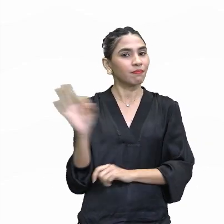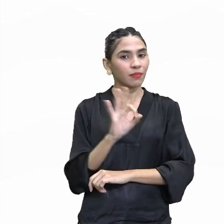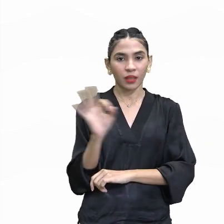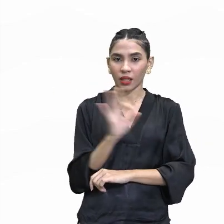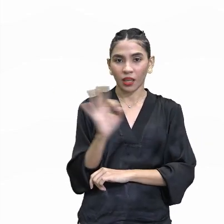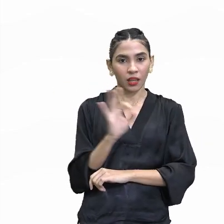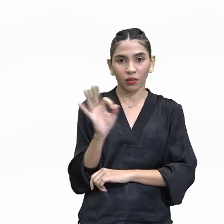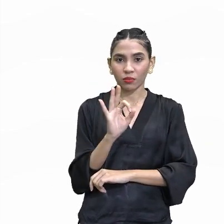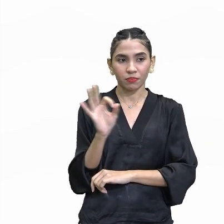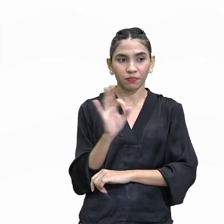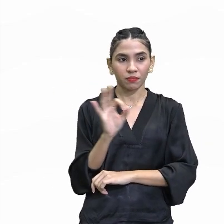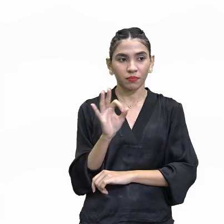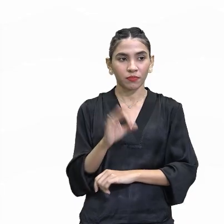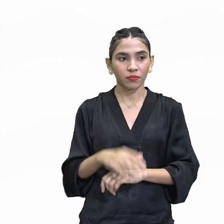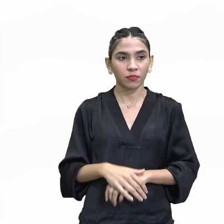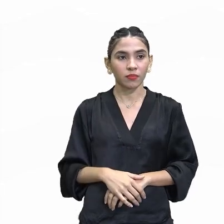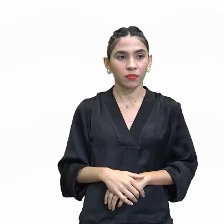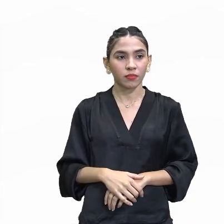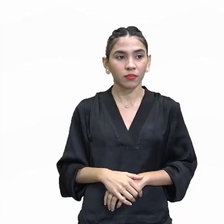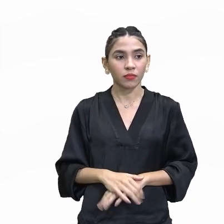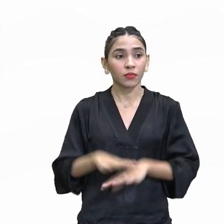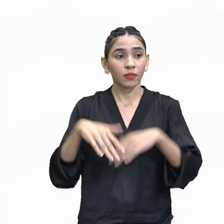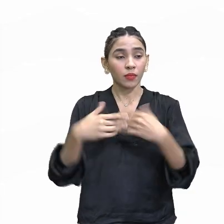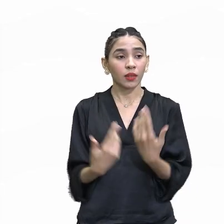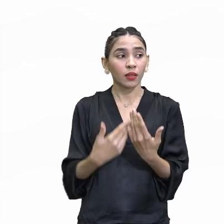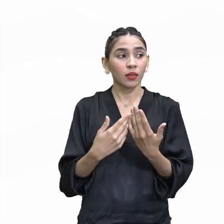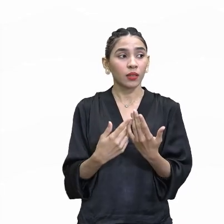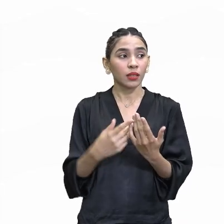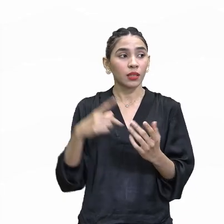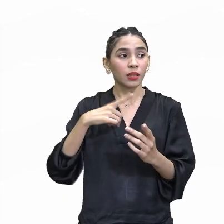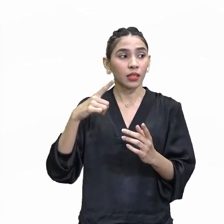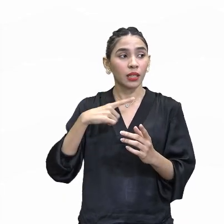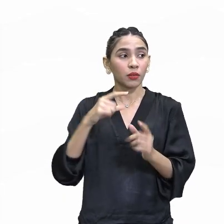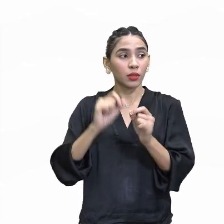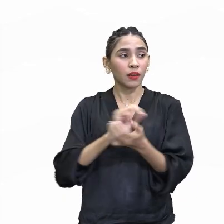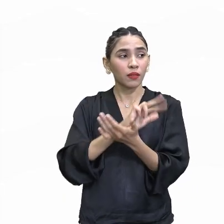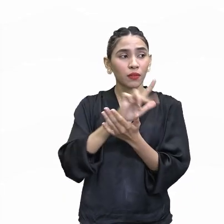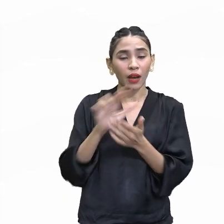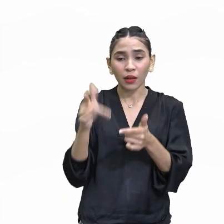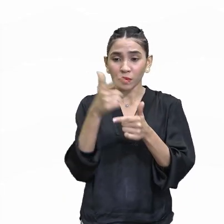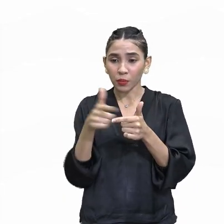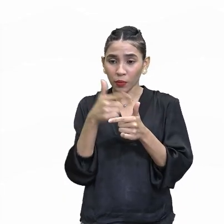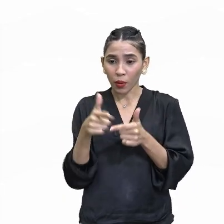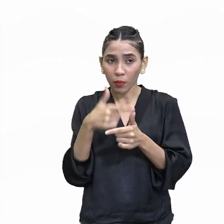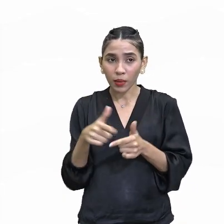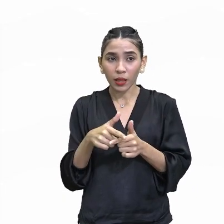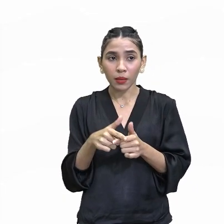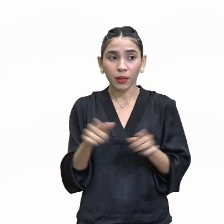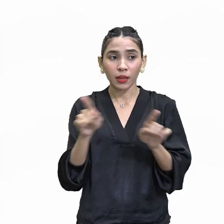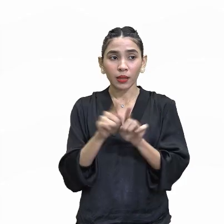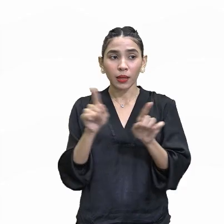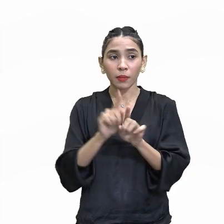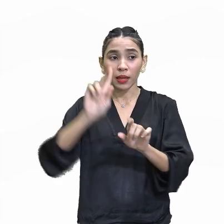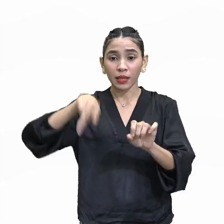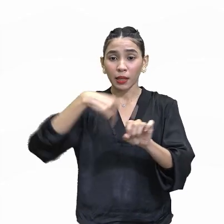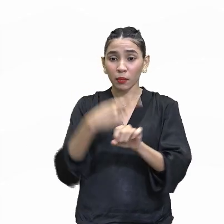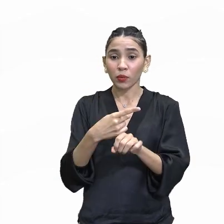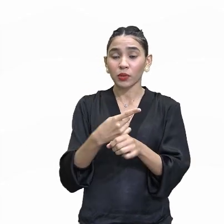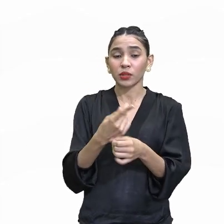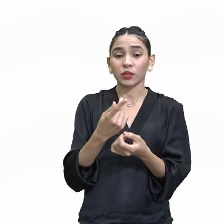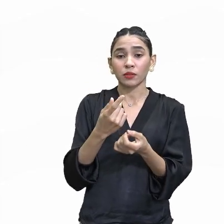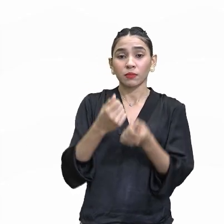todo mundo vai ter acesso a ele aí, né? Então isso acaba gerando muitas crises aqui, né? A gente vai falar sobre isso daqui a pouco,